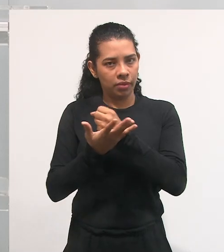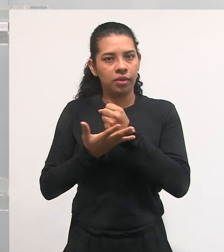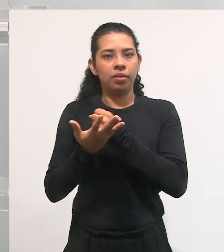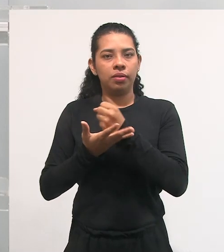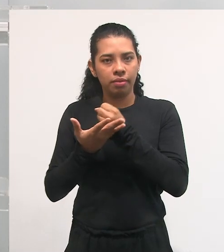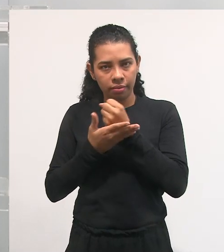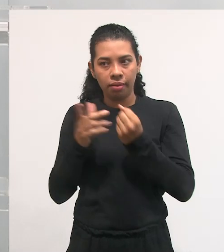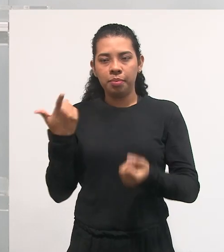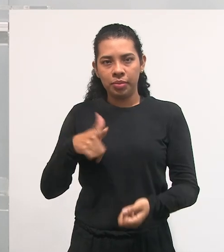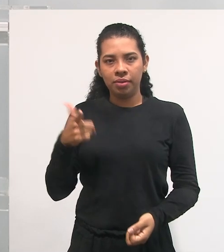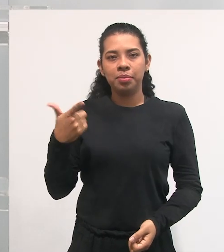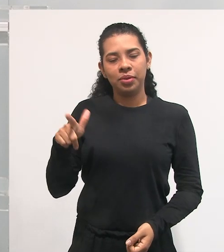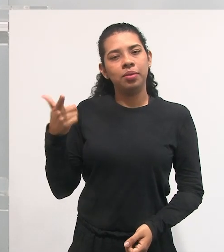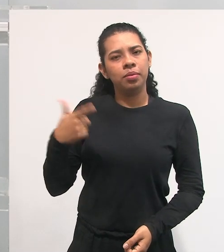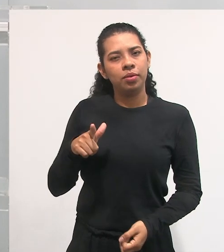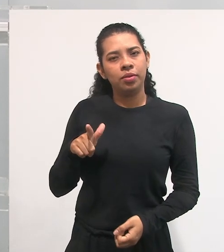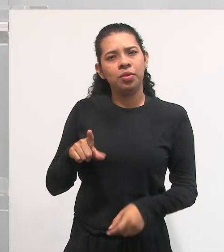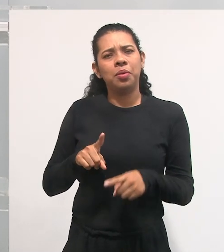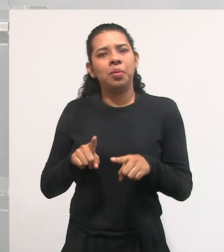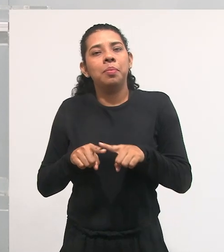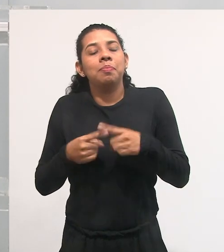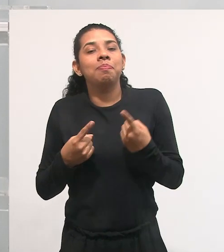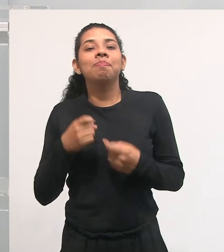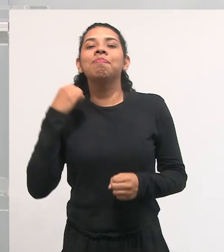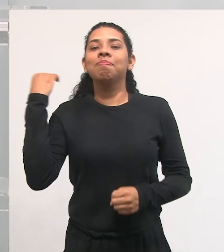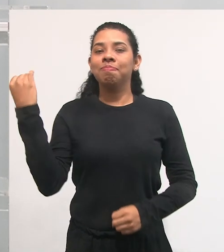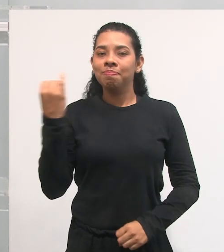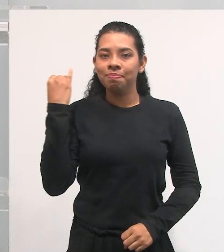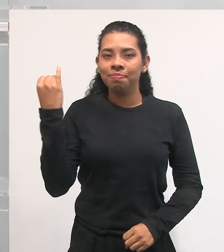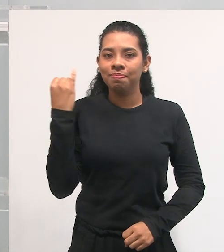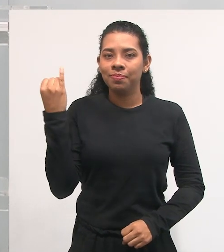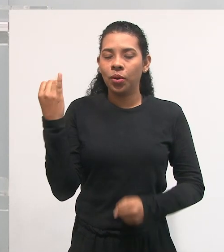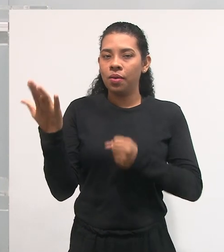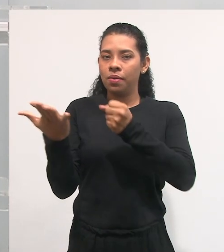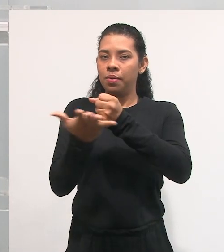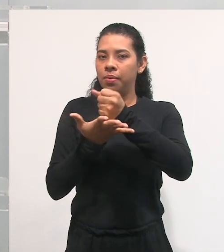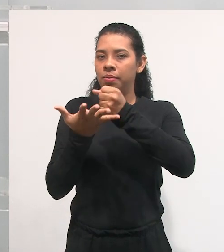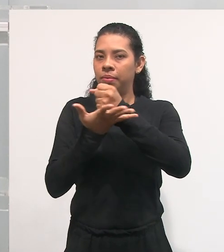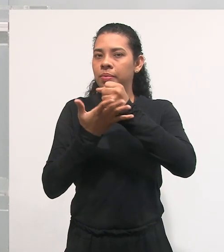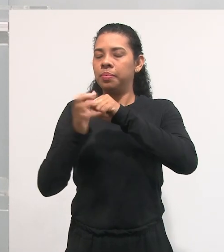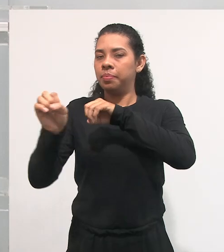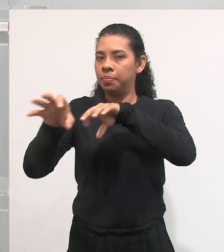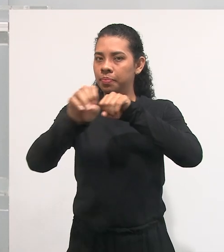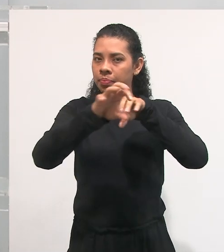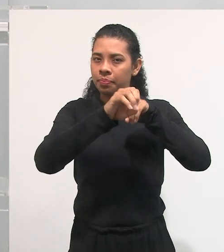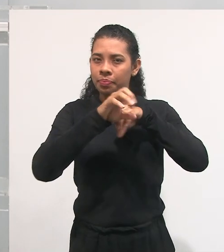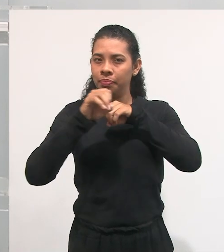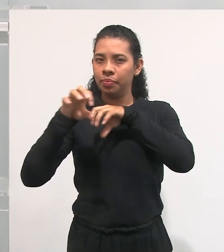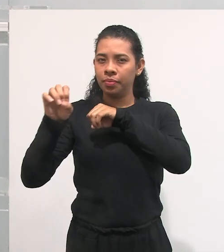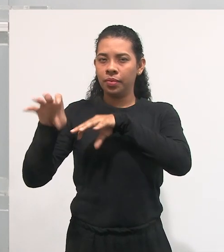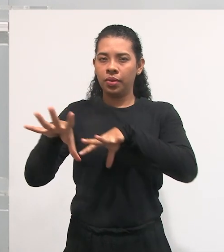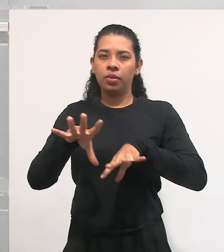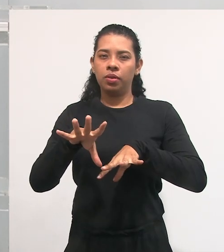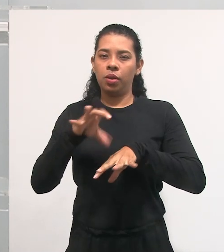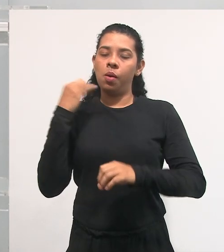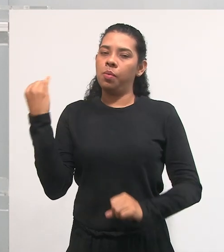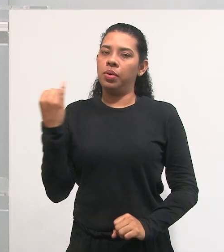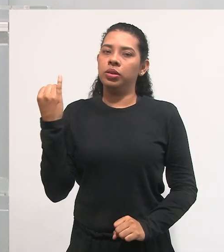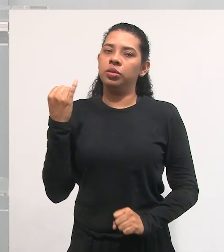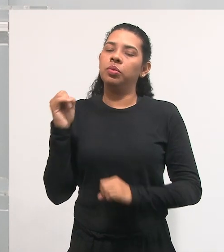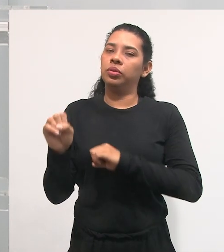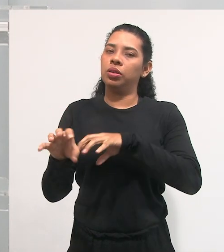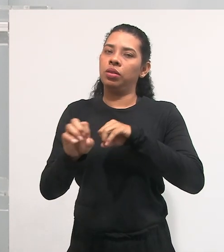Base para educação básica, porque são elementos fundamentais, necessários, os elementos